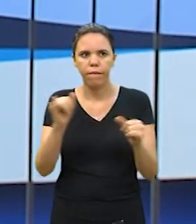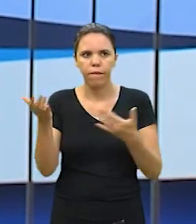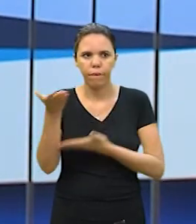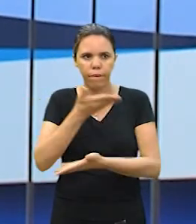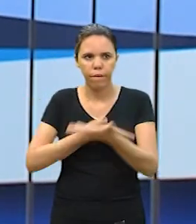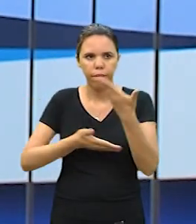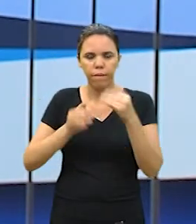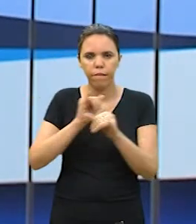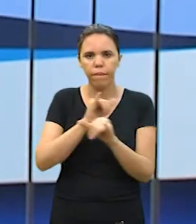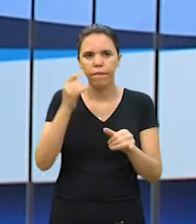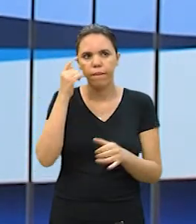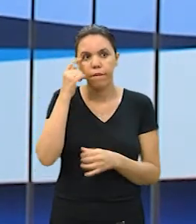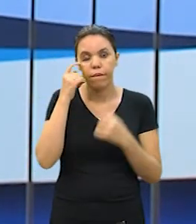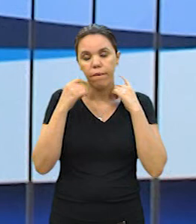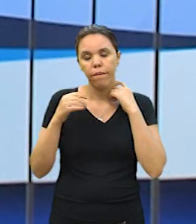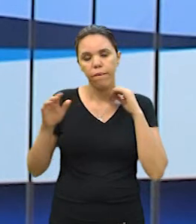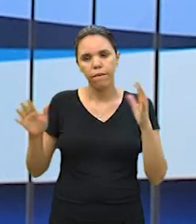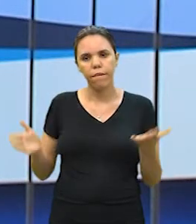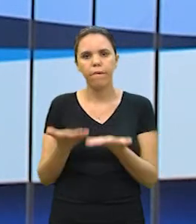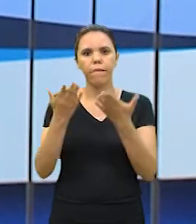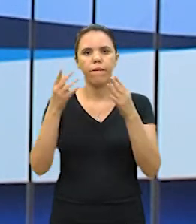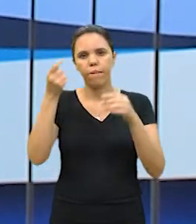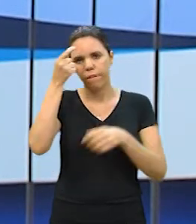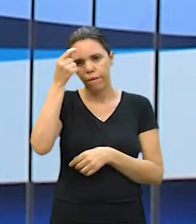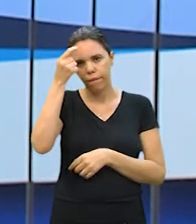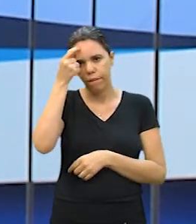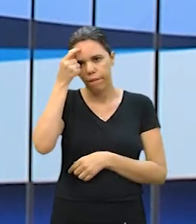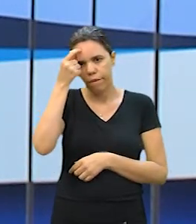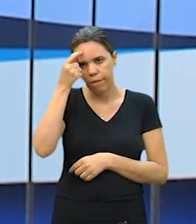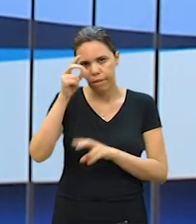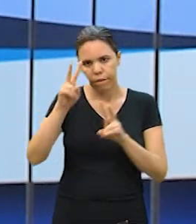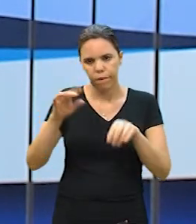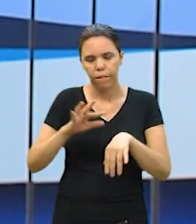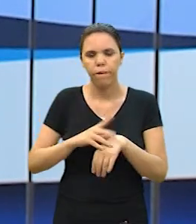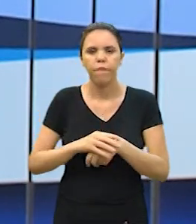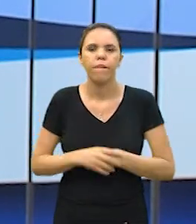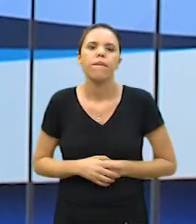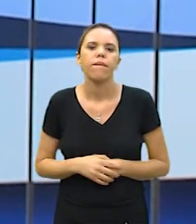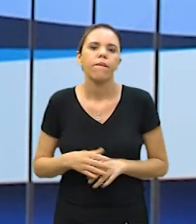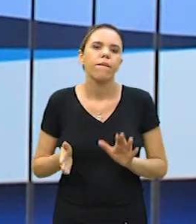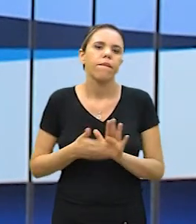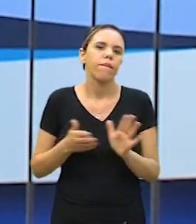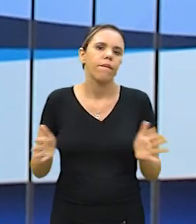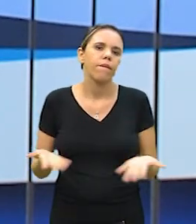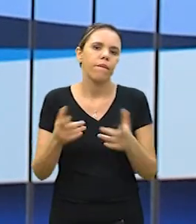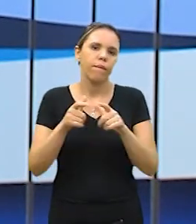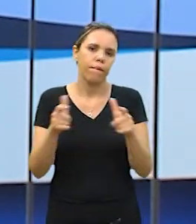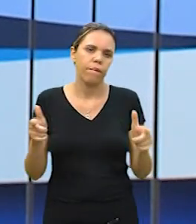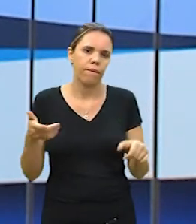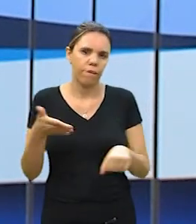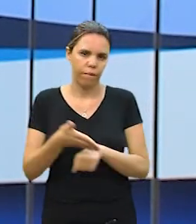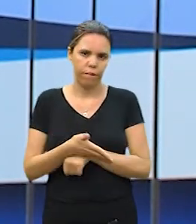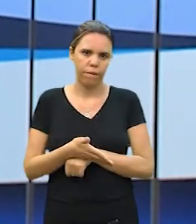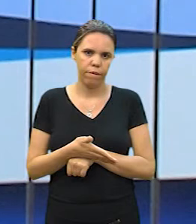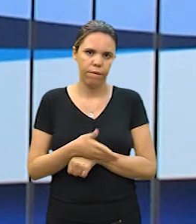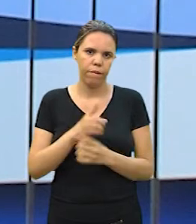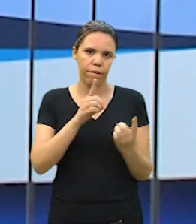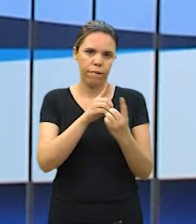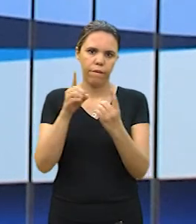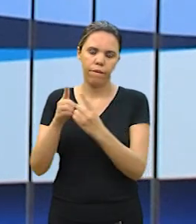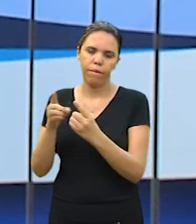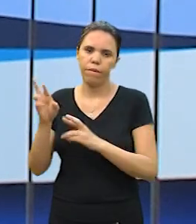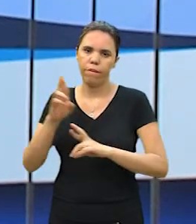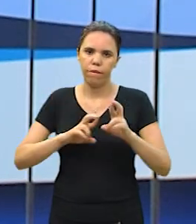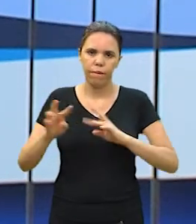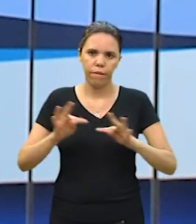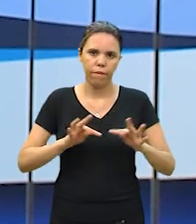de compartilhar informações, promover a conscientização sobre a doença, proporcionar maior acesso aos